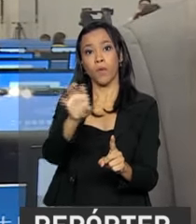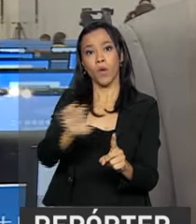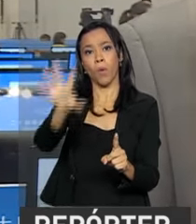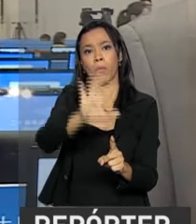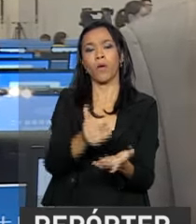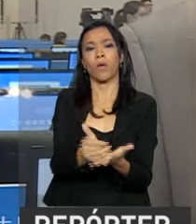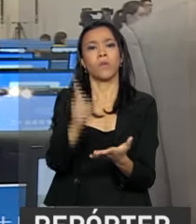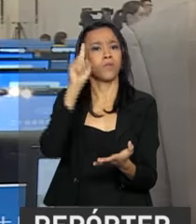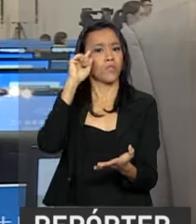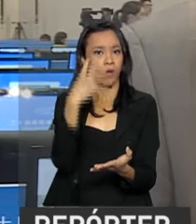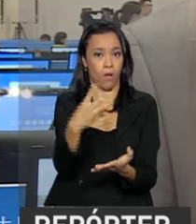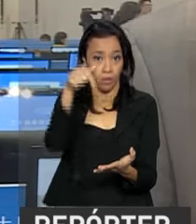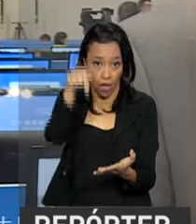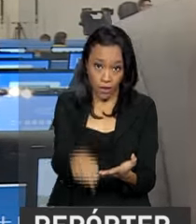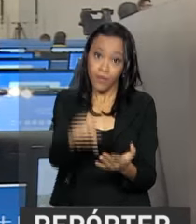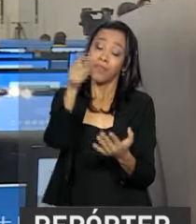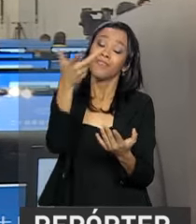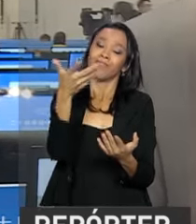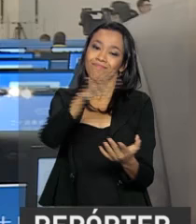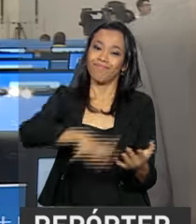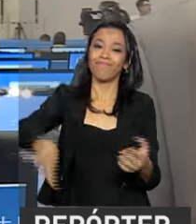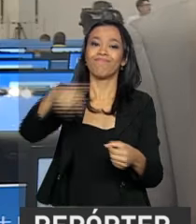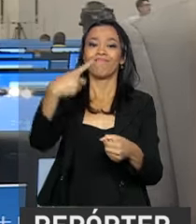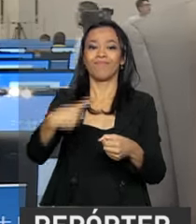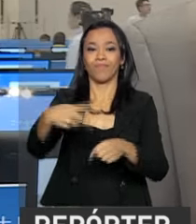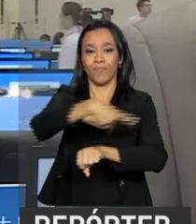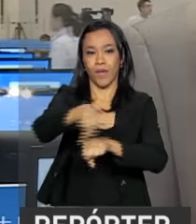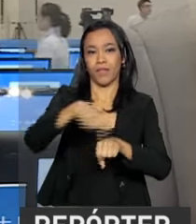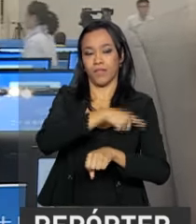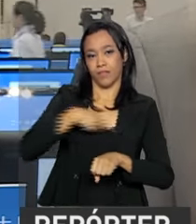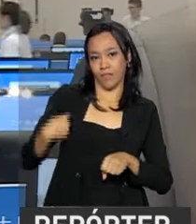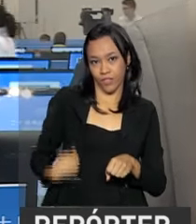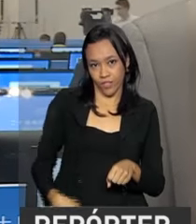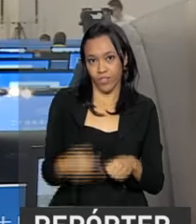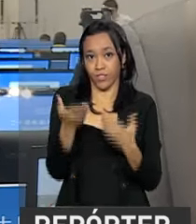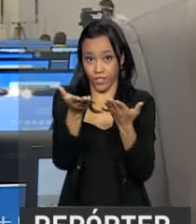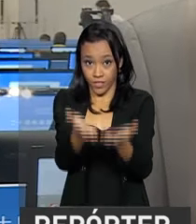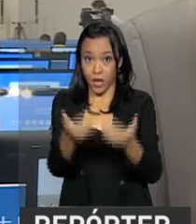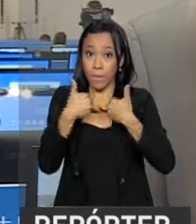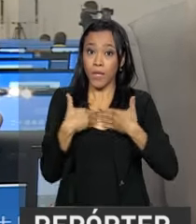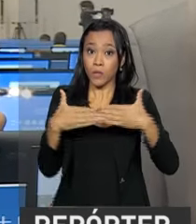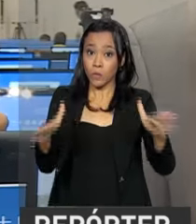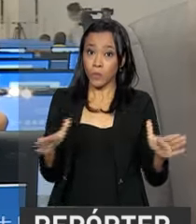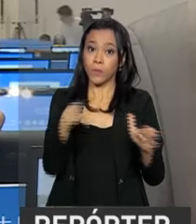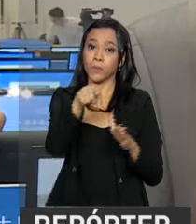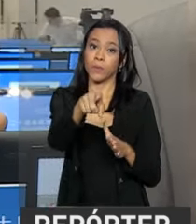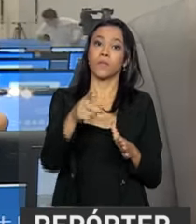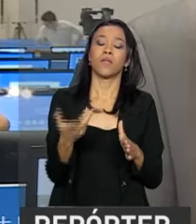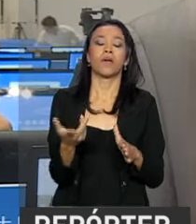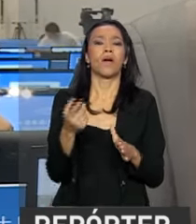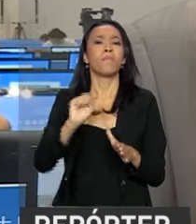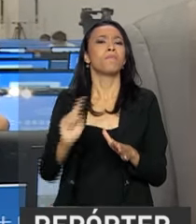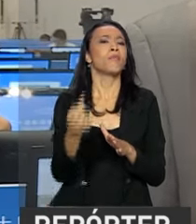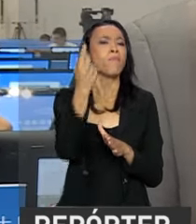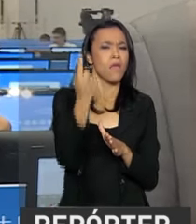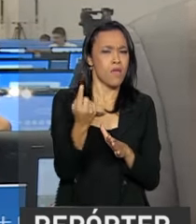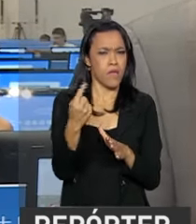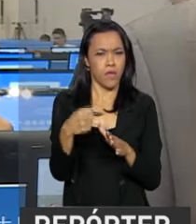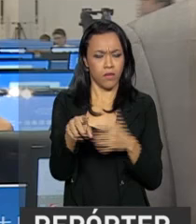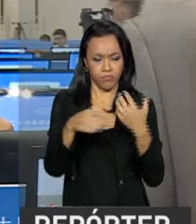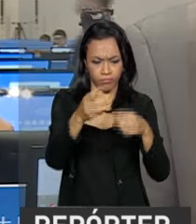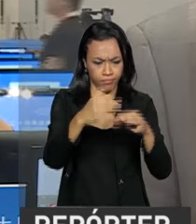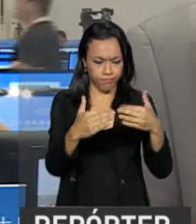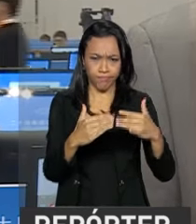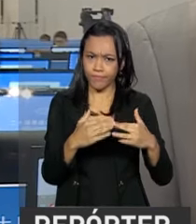dia 4, aqui na cidade de Hangzhou, na China, com uma cerimônia de abertura, uma primeira sessão de trabalho e